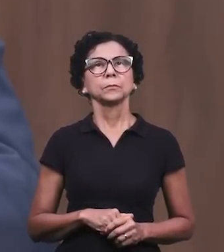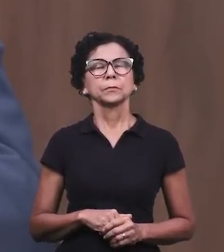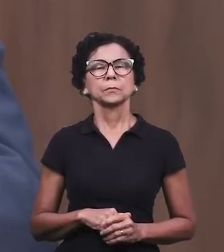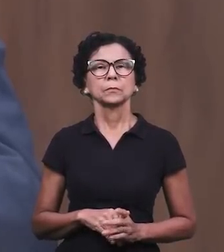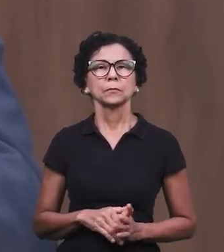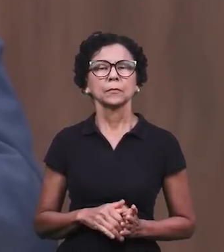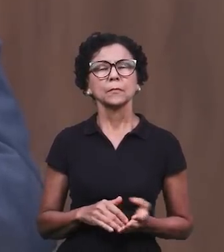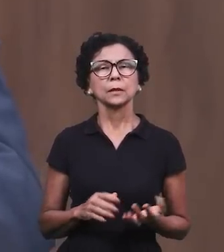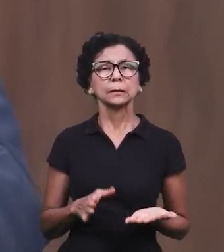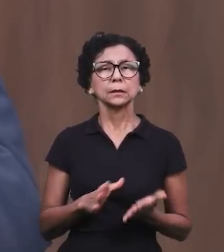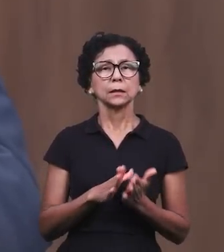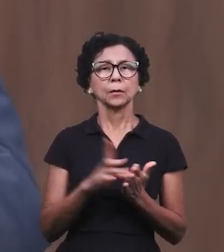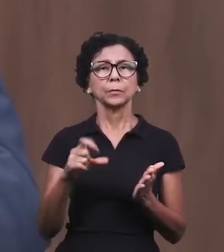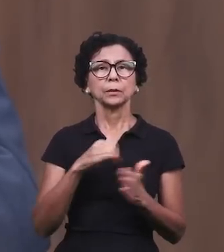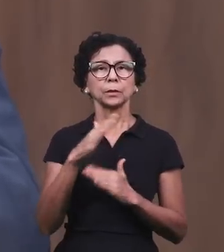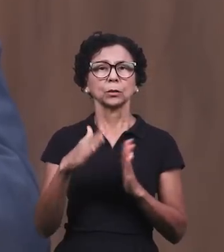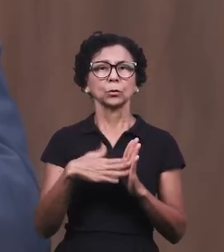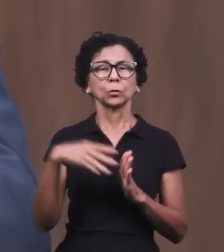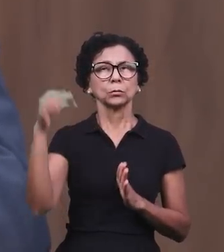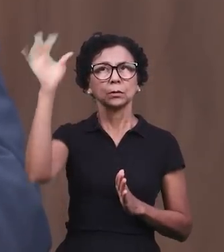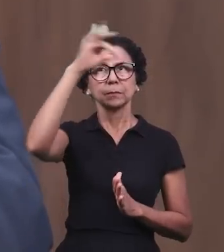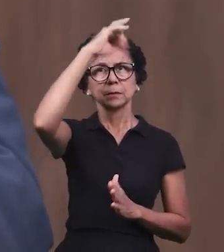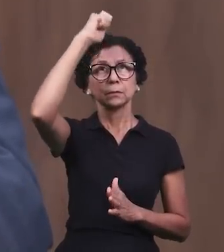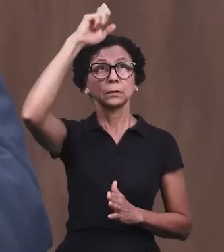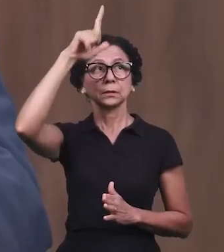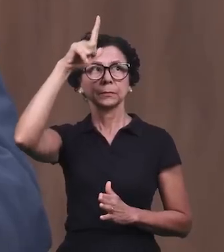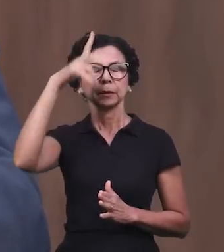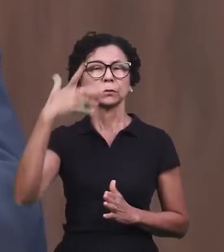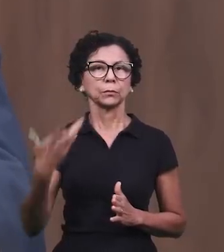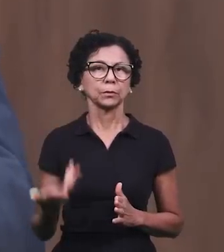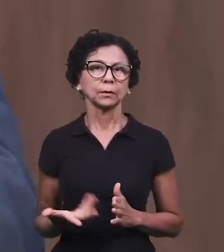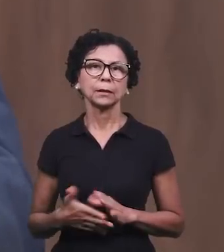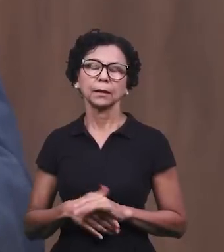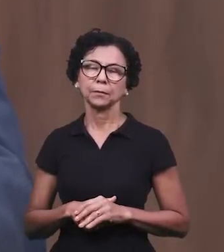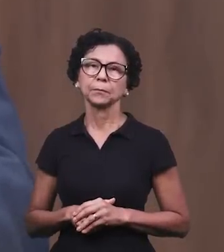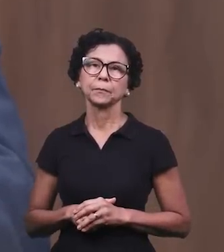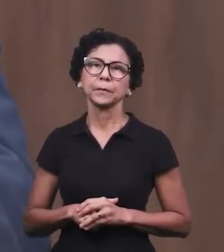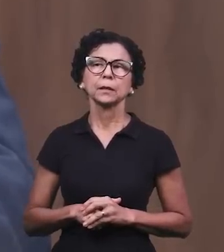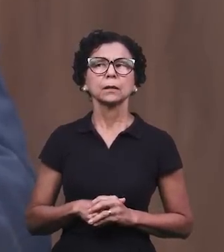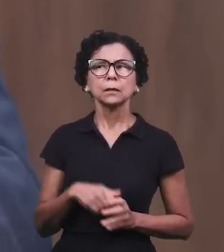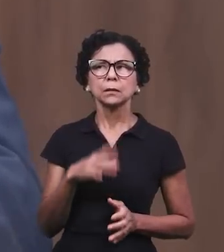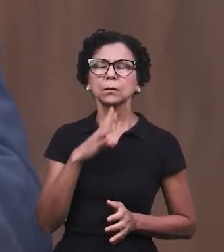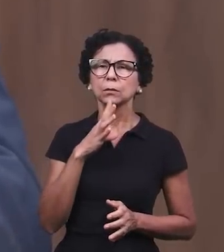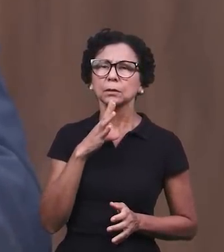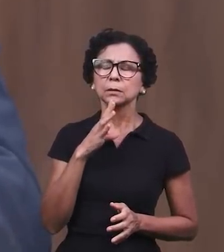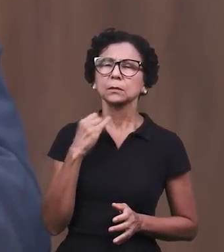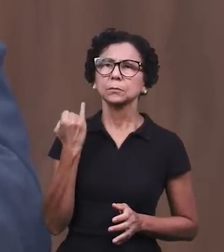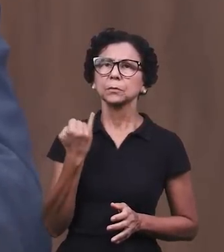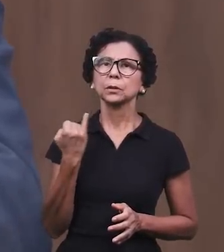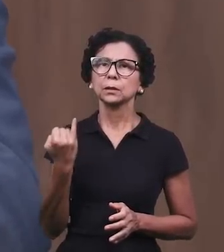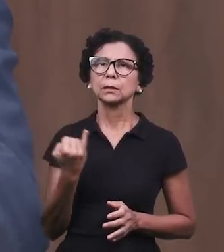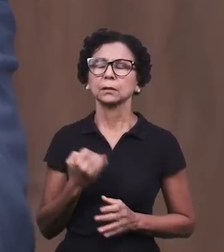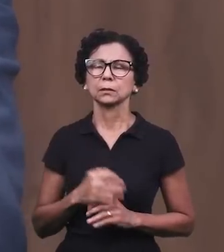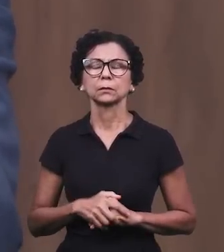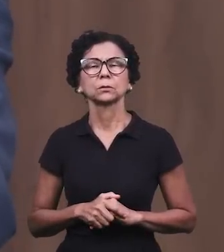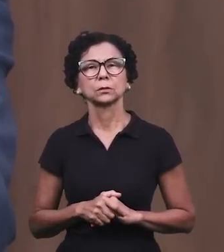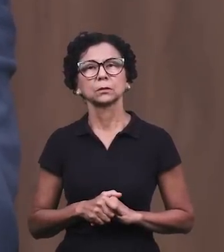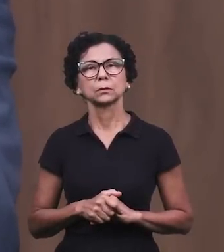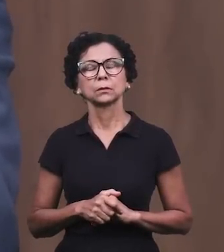palavra inspirada. Conhecer essa palavra, né? ter o entendimento, porque nós